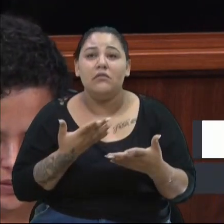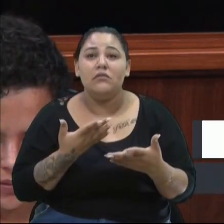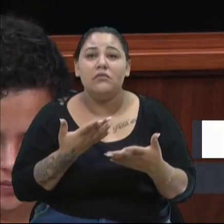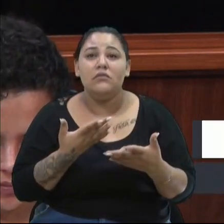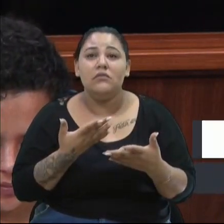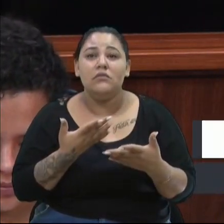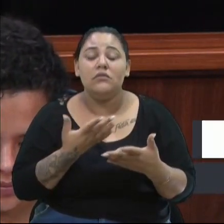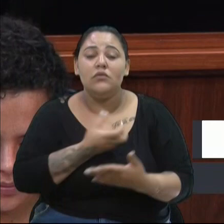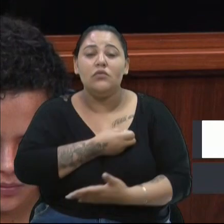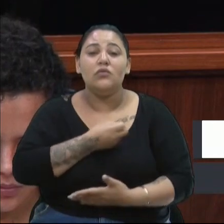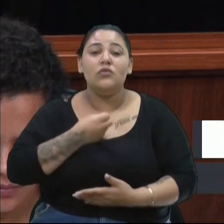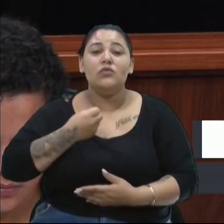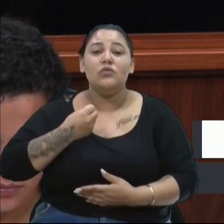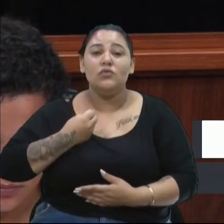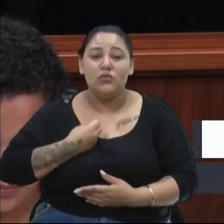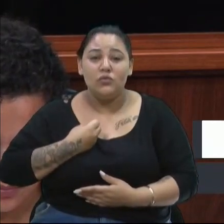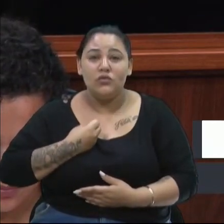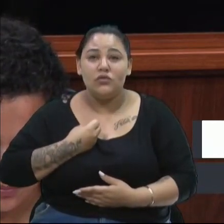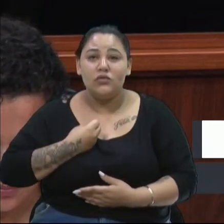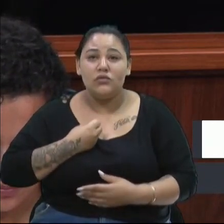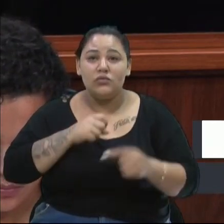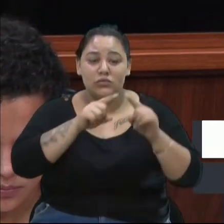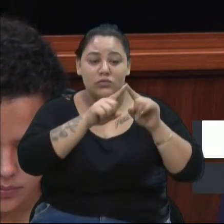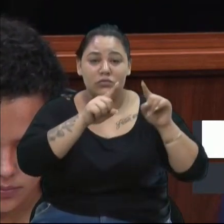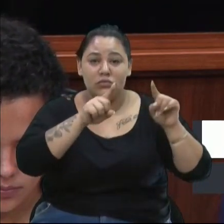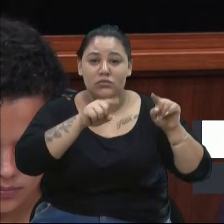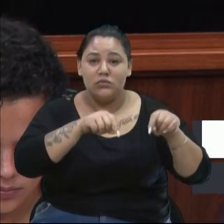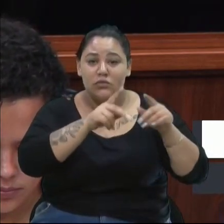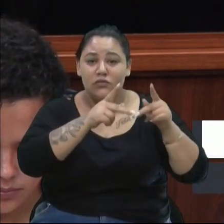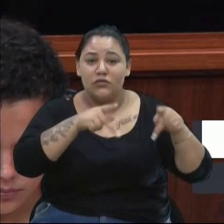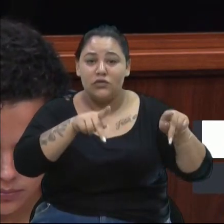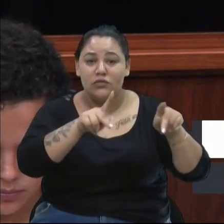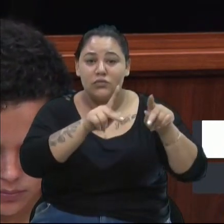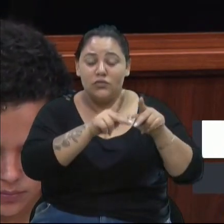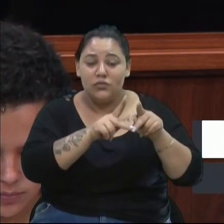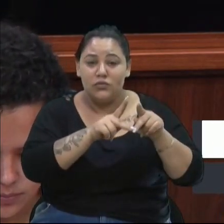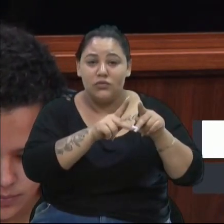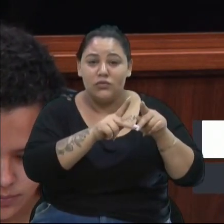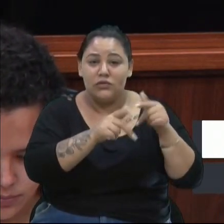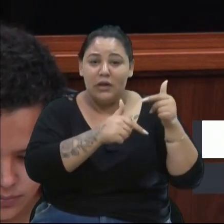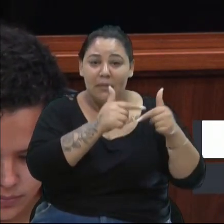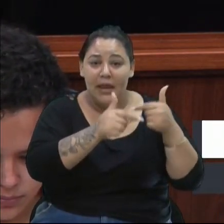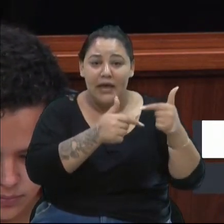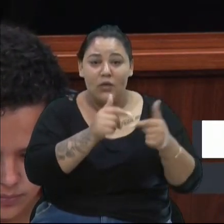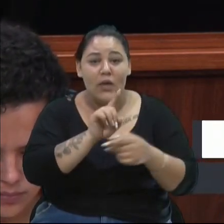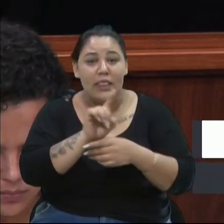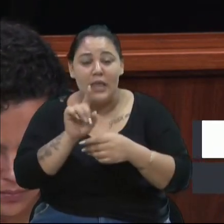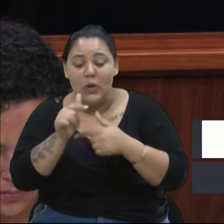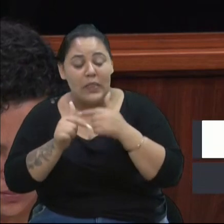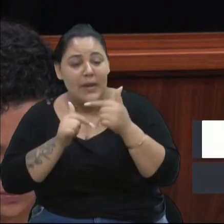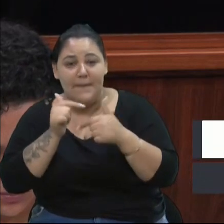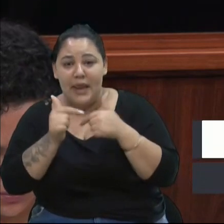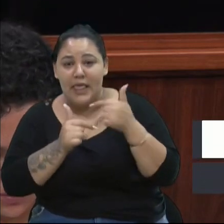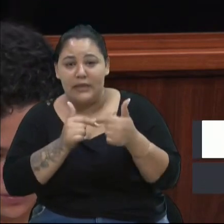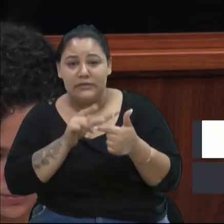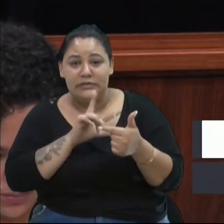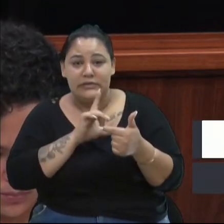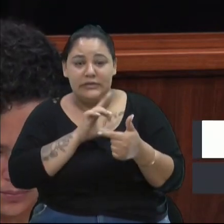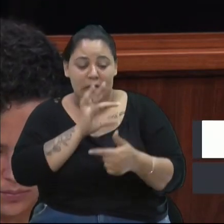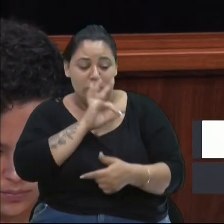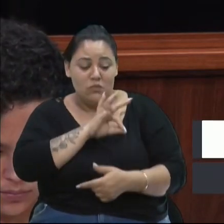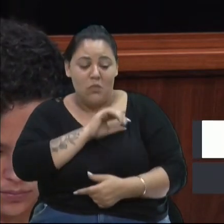o número de servidores ativos e inativos que ganham altos